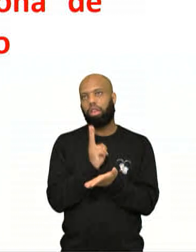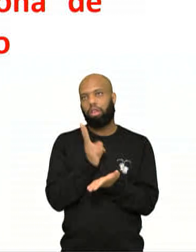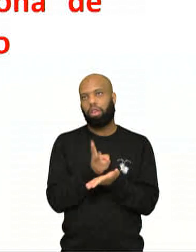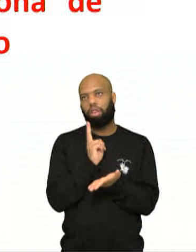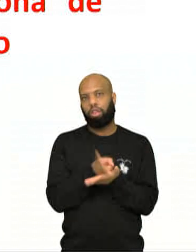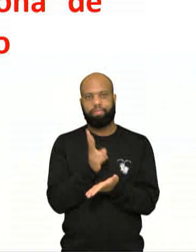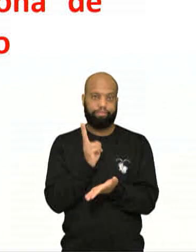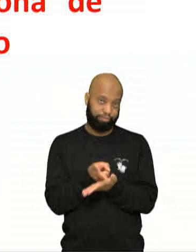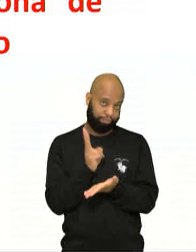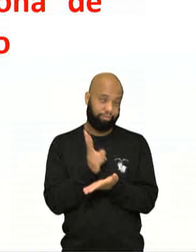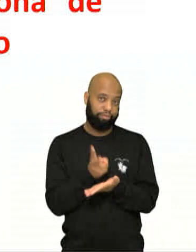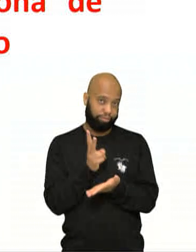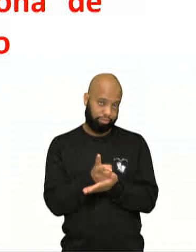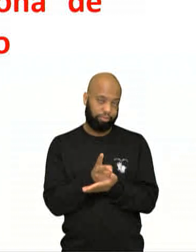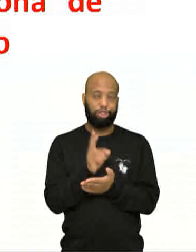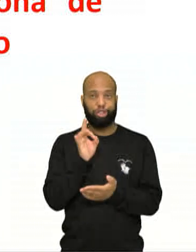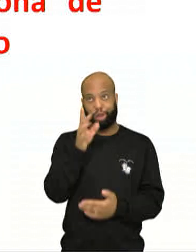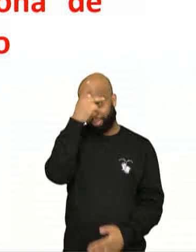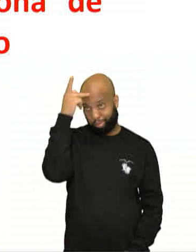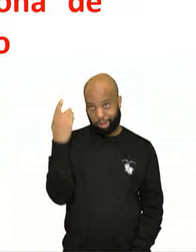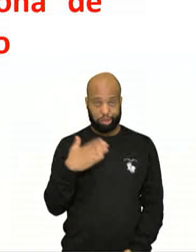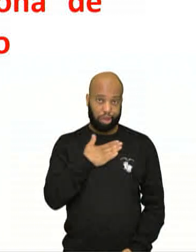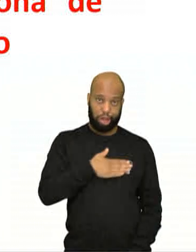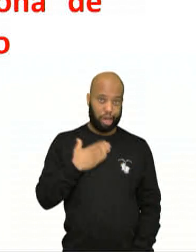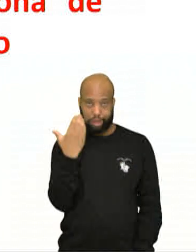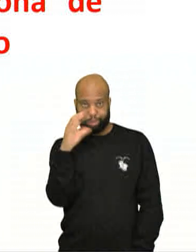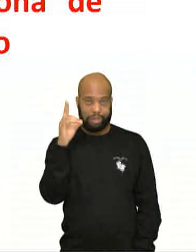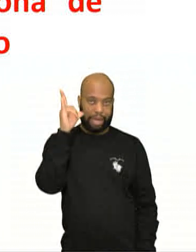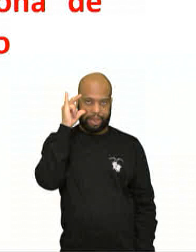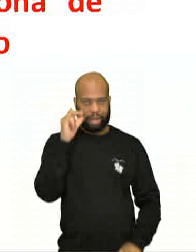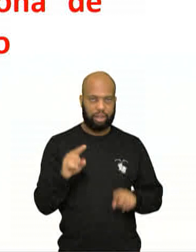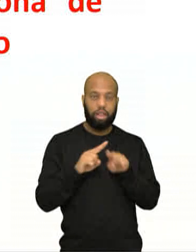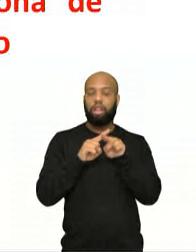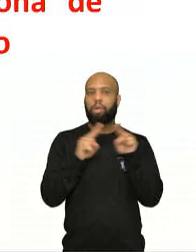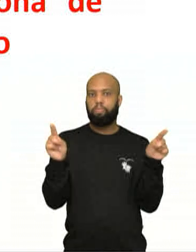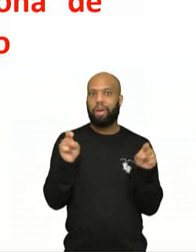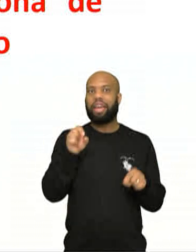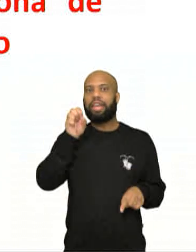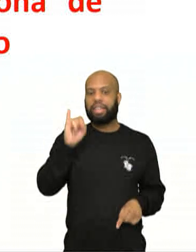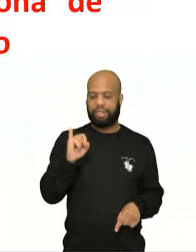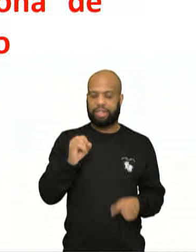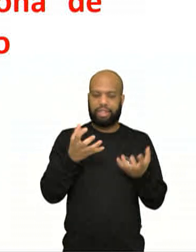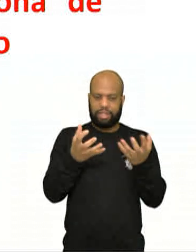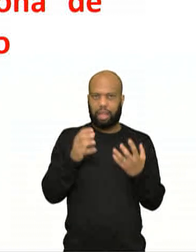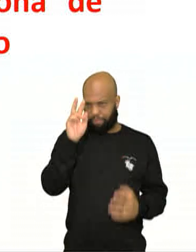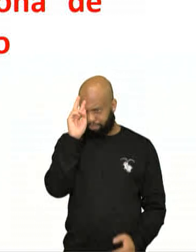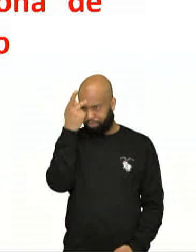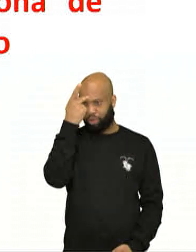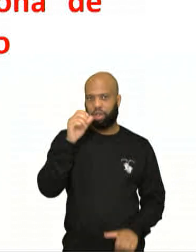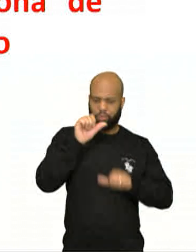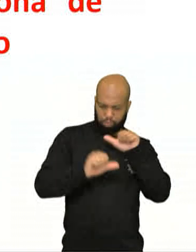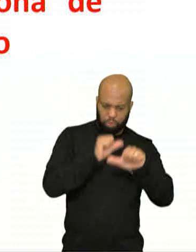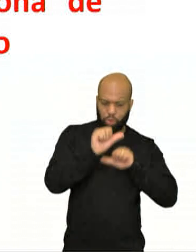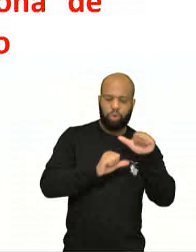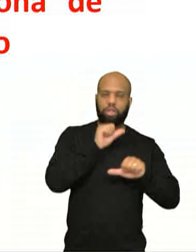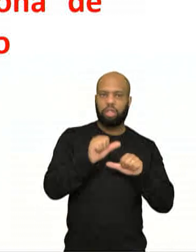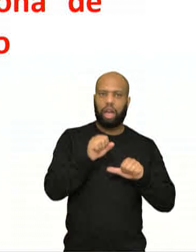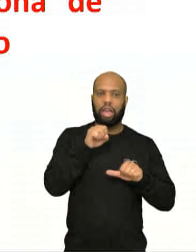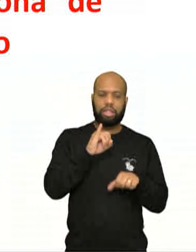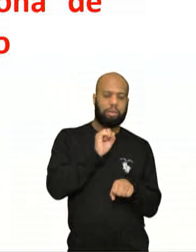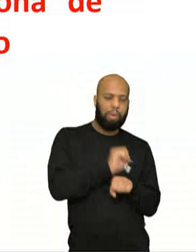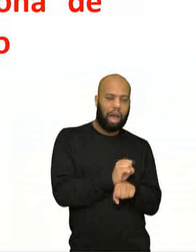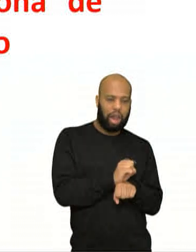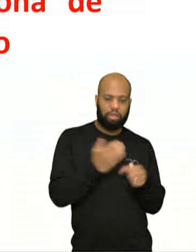boas descrições no Instagram. Mas a verdade é que sair da nossa zona de conforto pode ser algo mais simples,